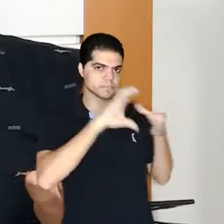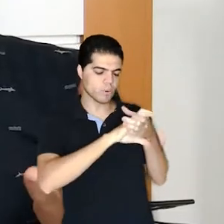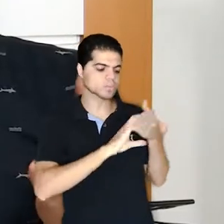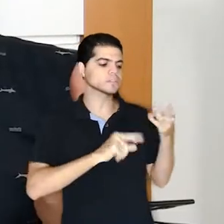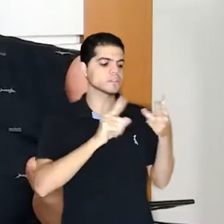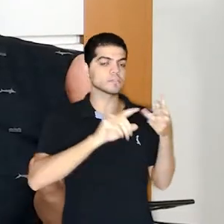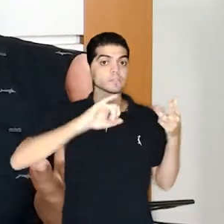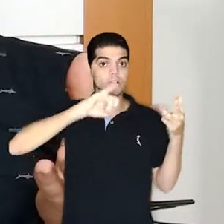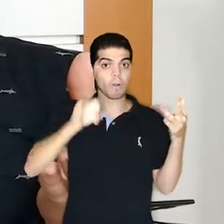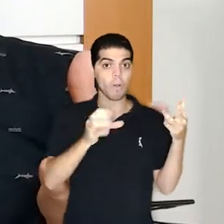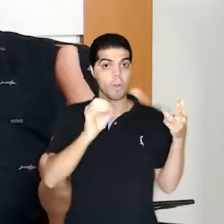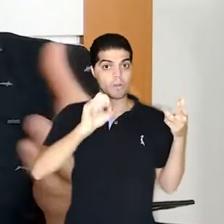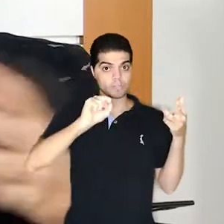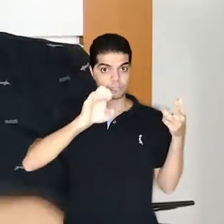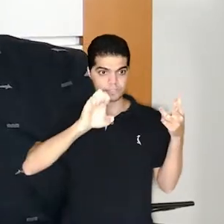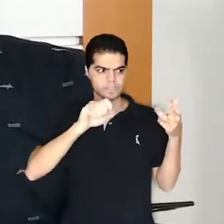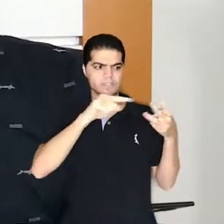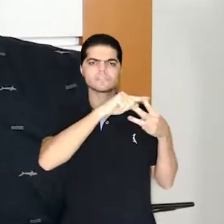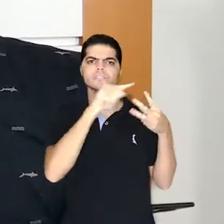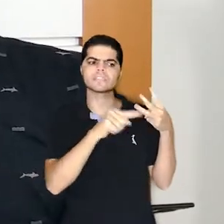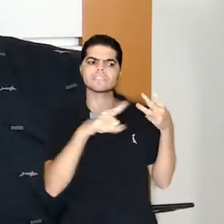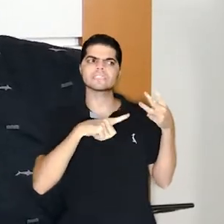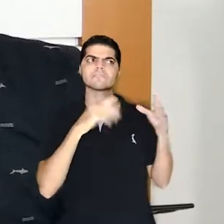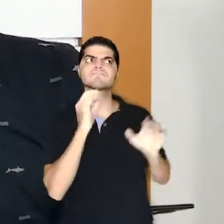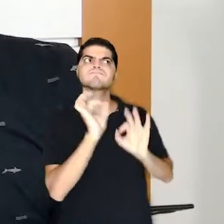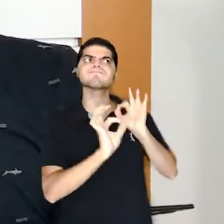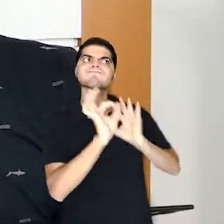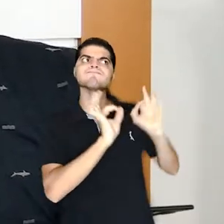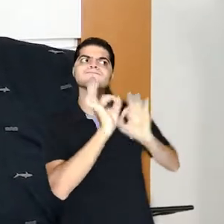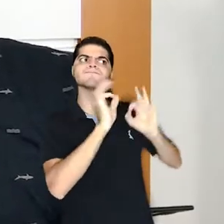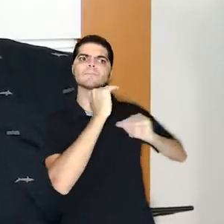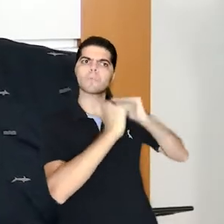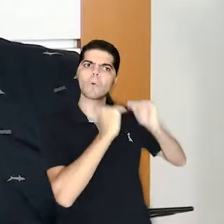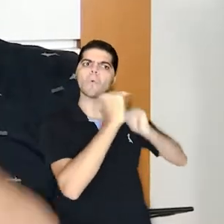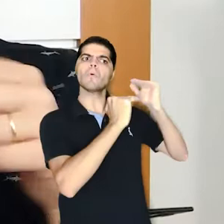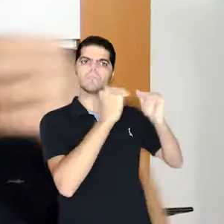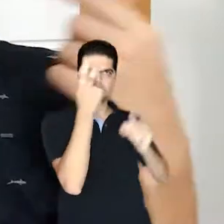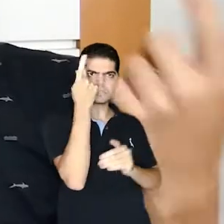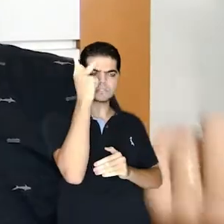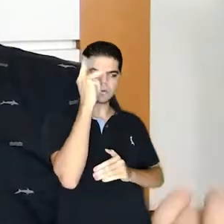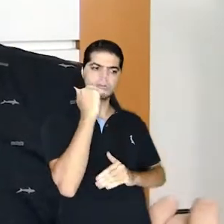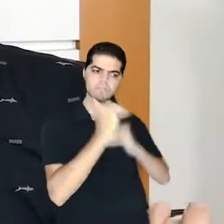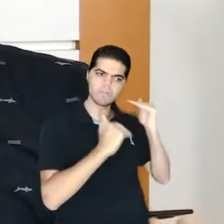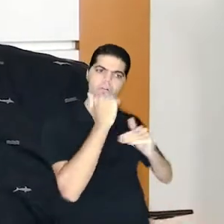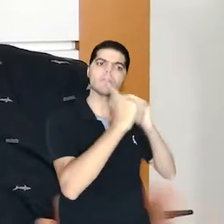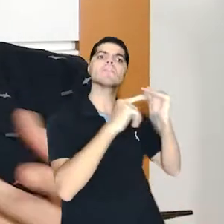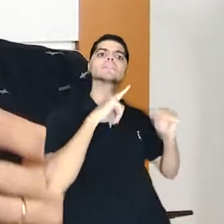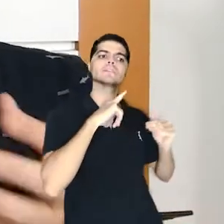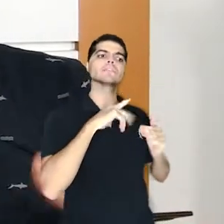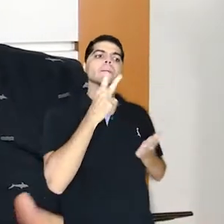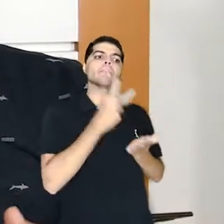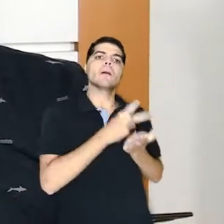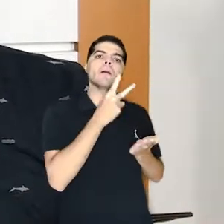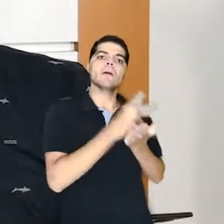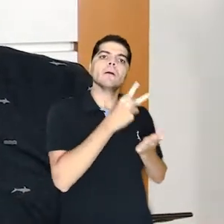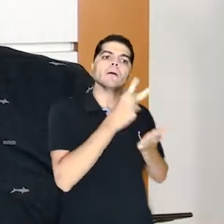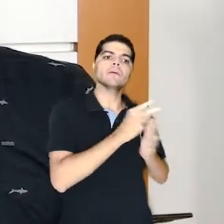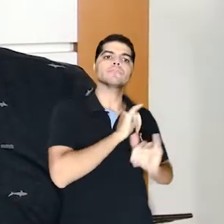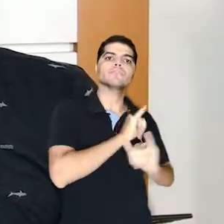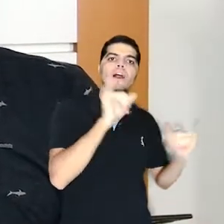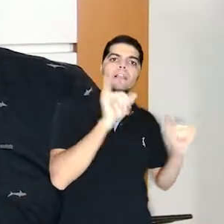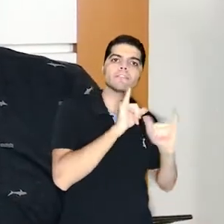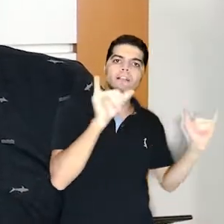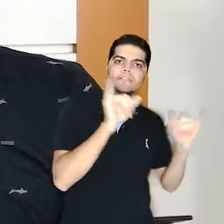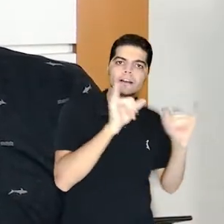são construções históricas. E essa construção histórica, ela foi, é e provavelmente será ainda muito utilizada para